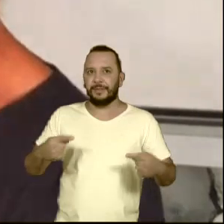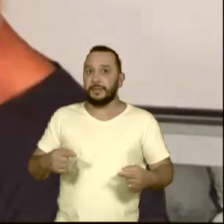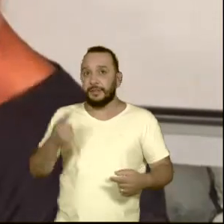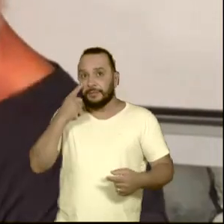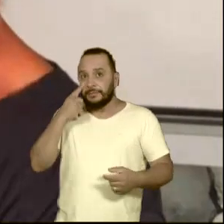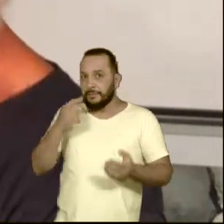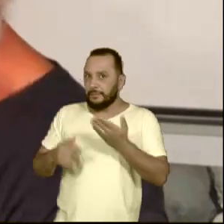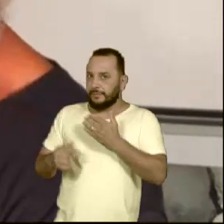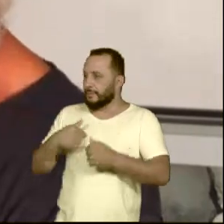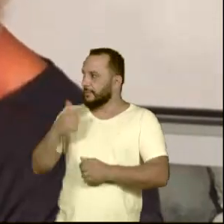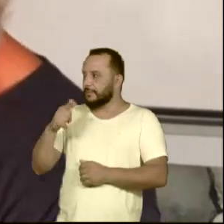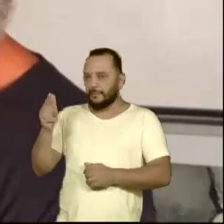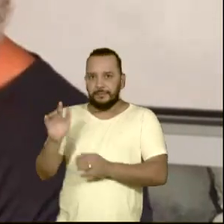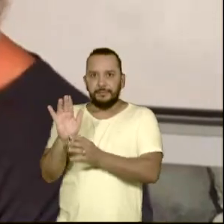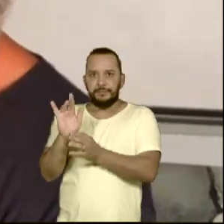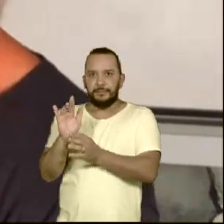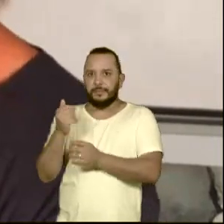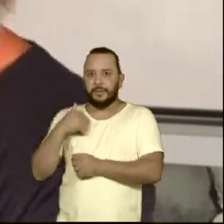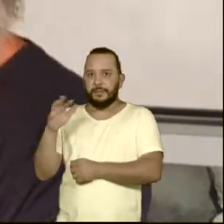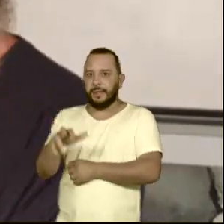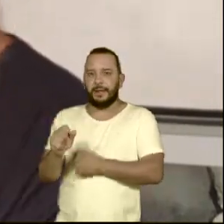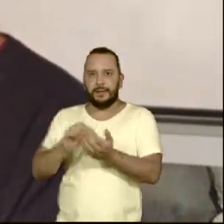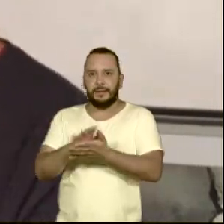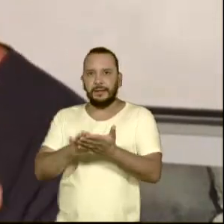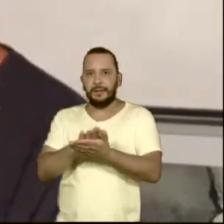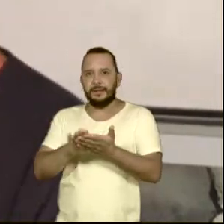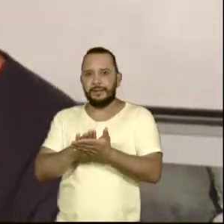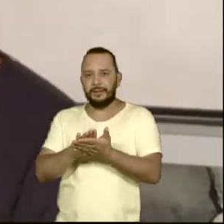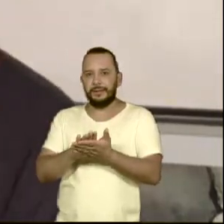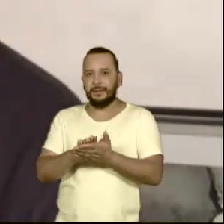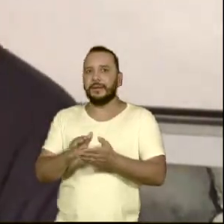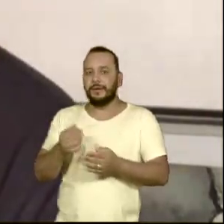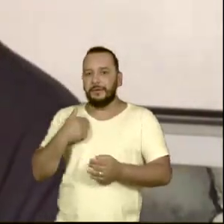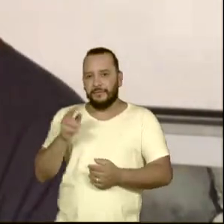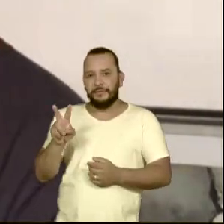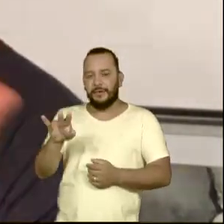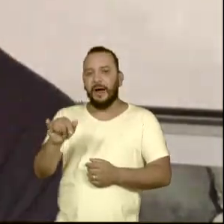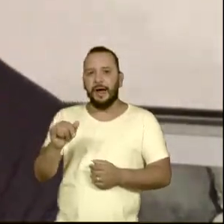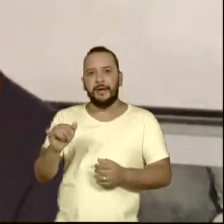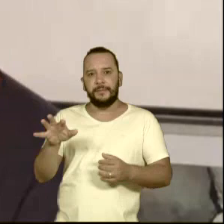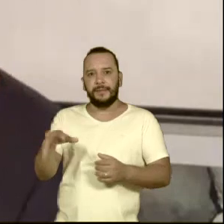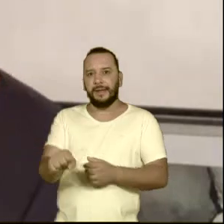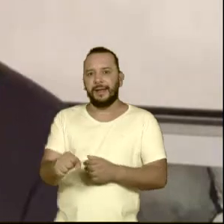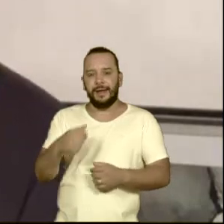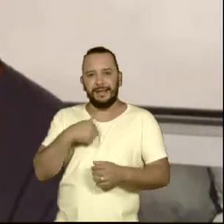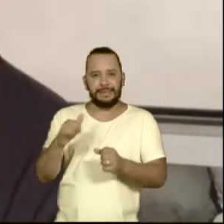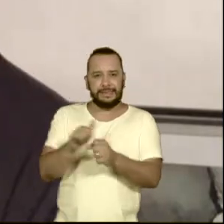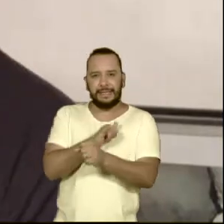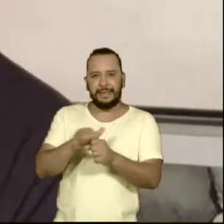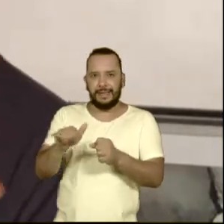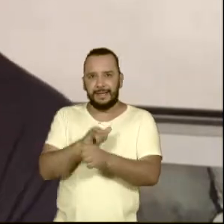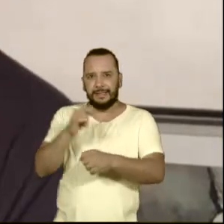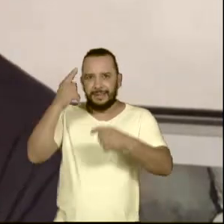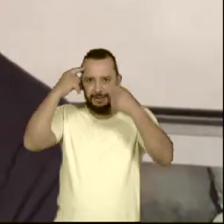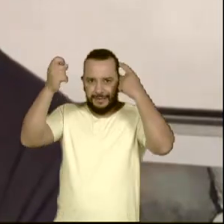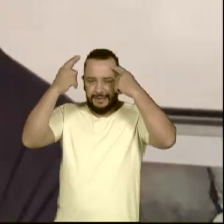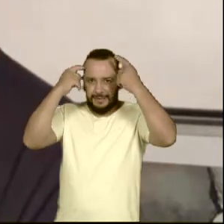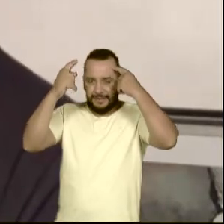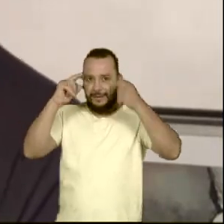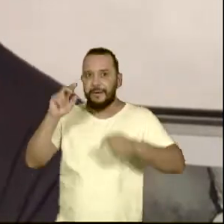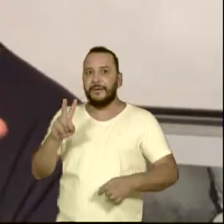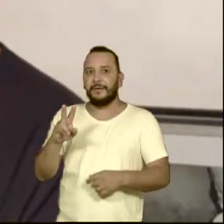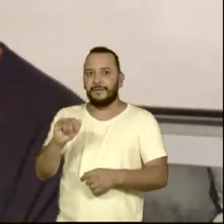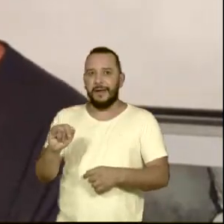boneco aqui não tem mãozinha, ele não vai pegar nada. Vai ter que pegar. Invente um jeito. Faça ele pegar, ele vai ter que pegar.